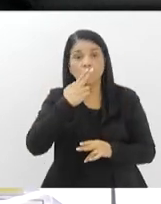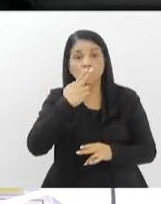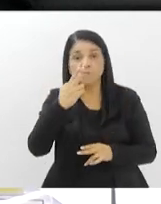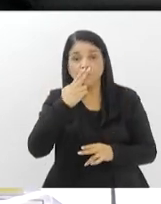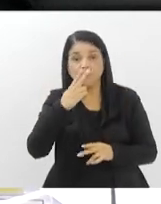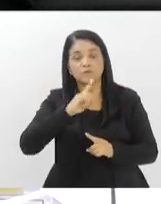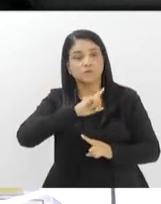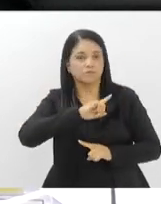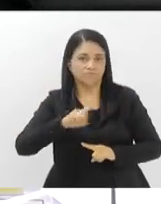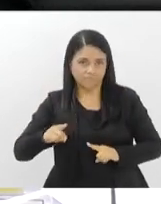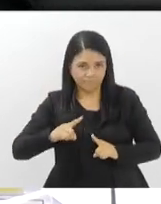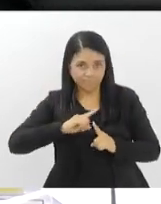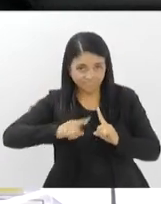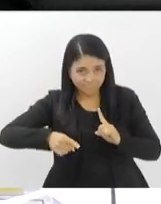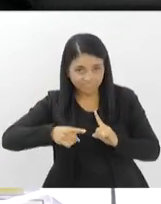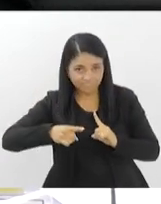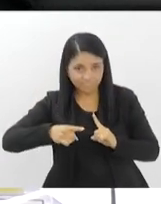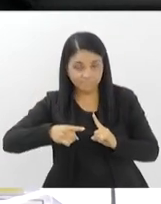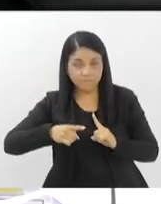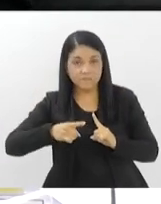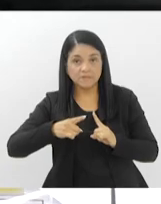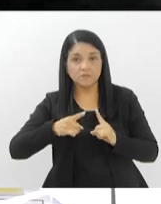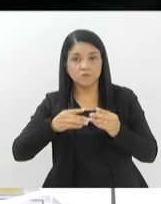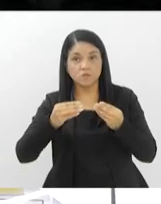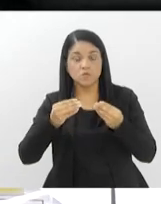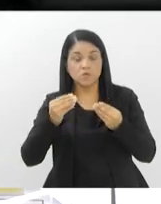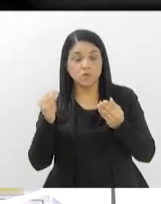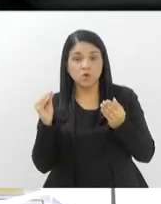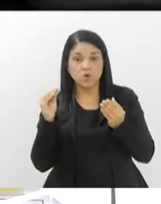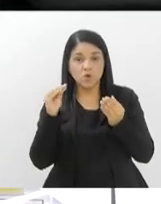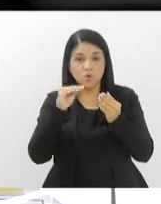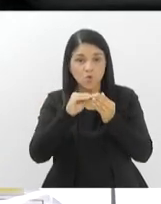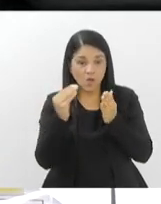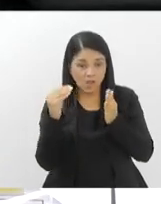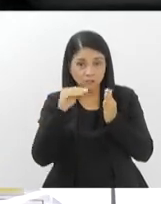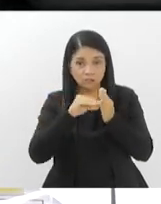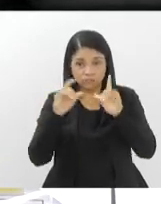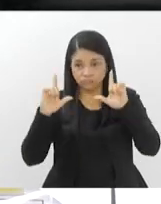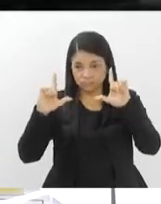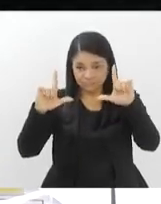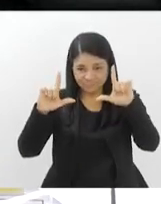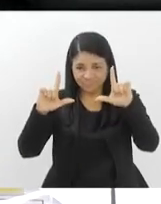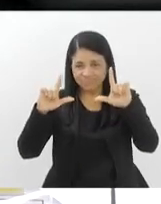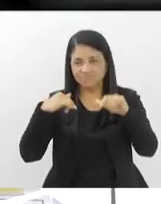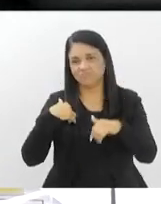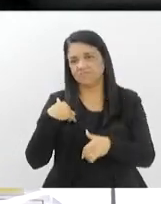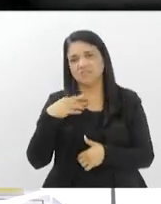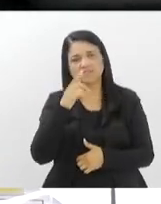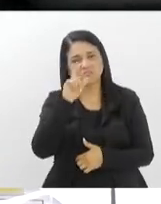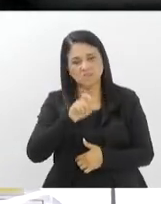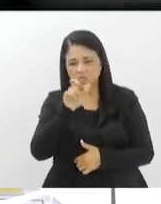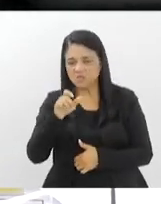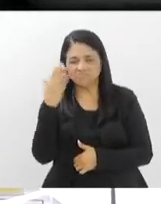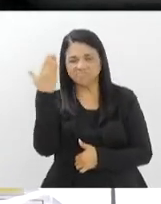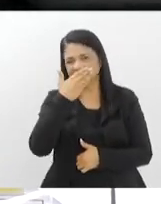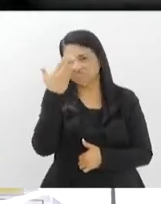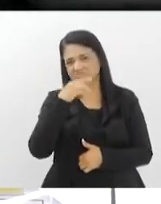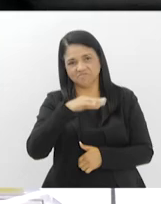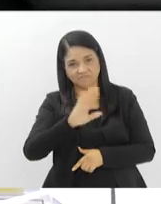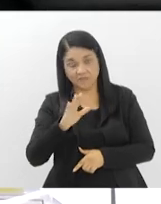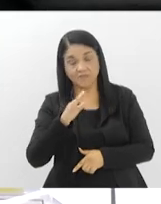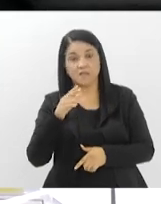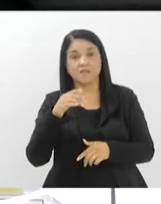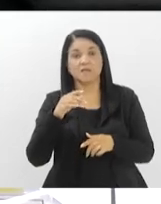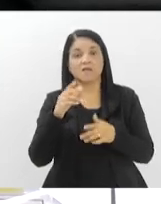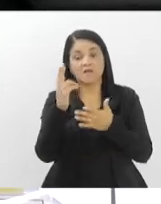você for numa placa botar tudo ali, você vai ter uma placa que ninguém vai observar. Então, além da imagem do cigarro,